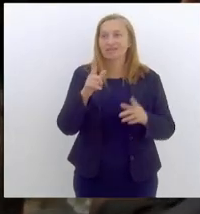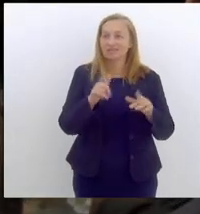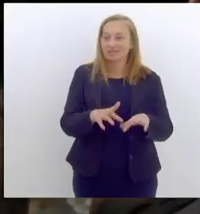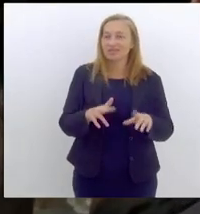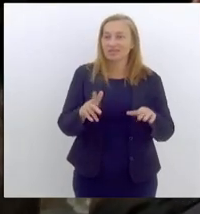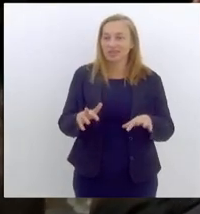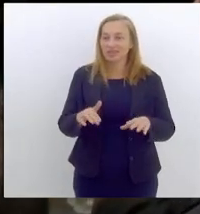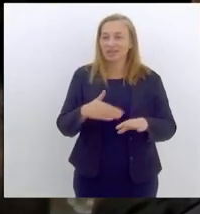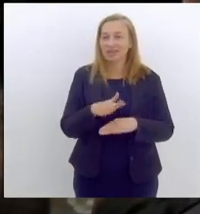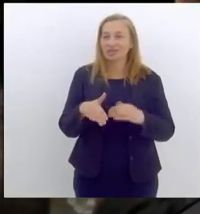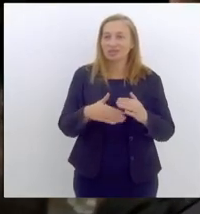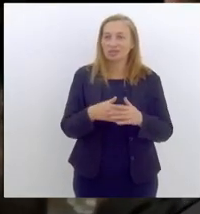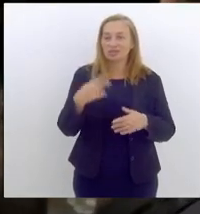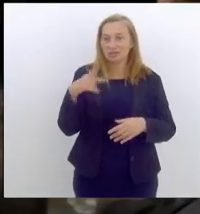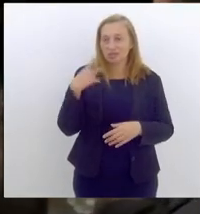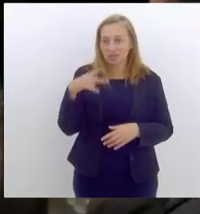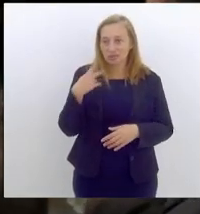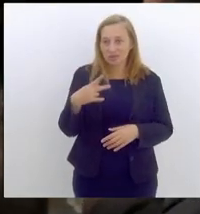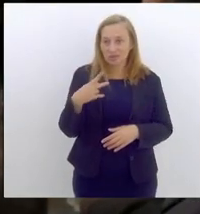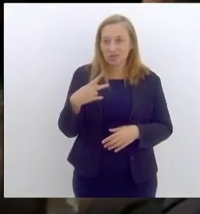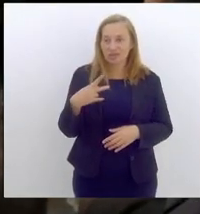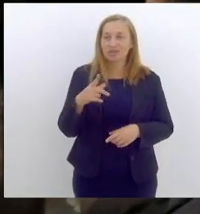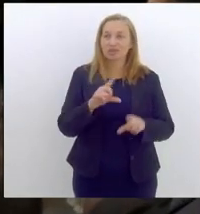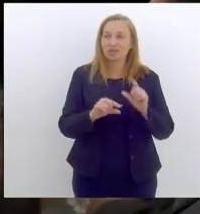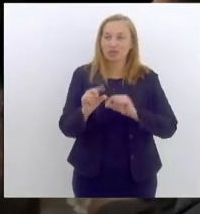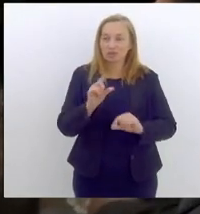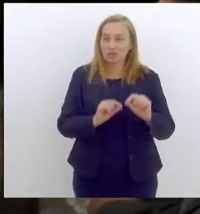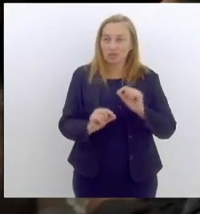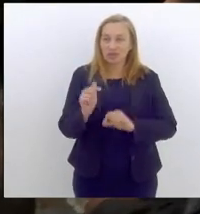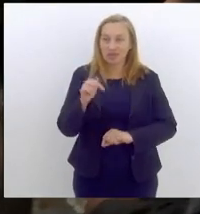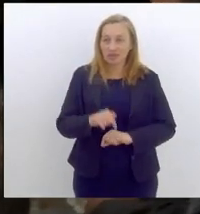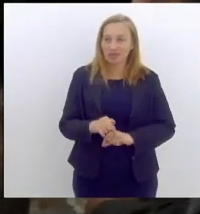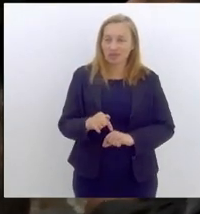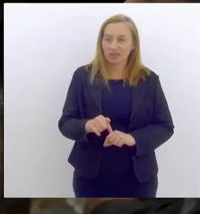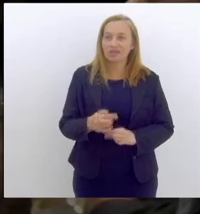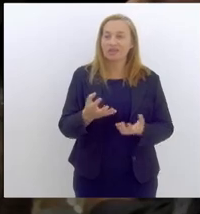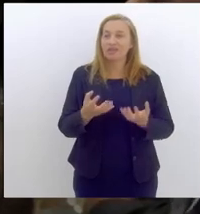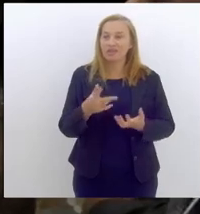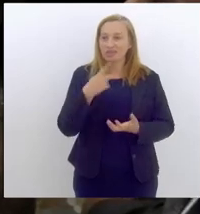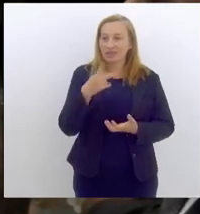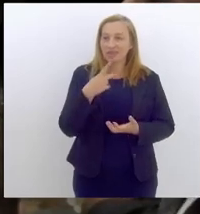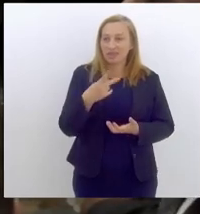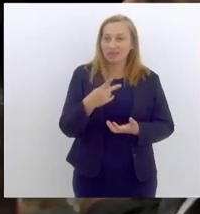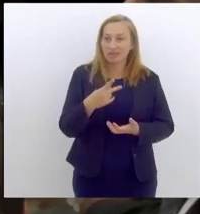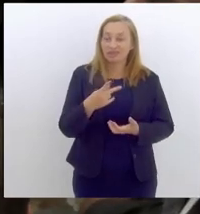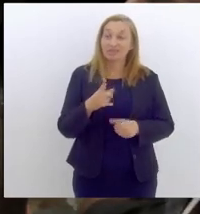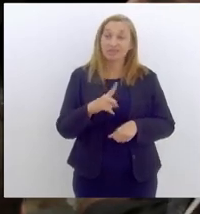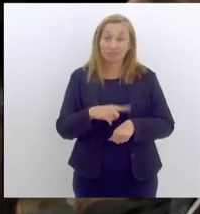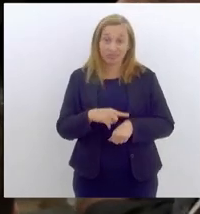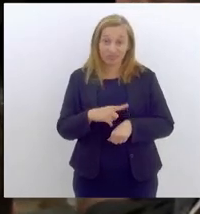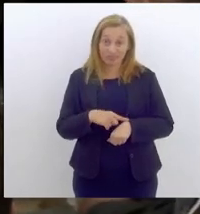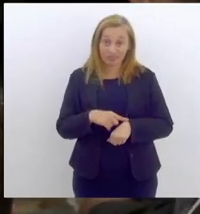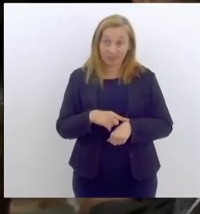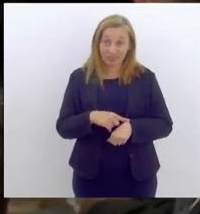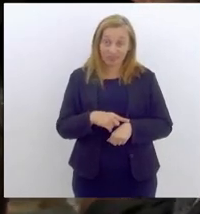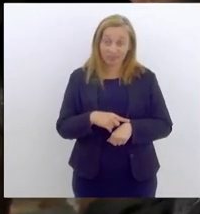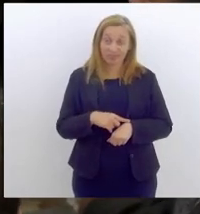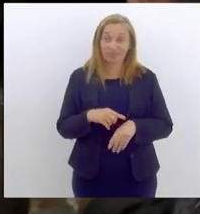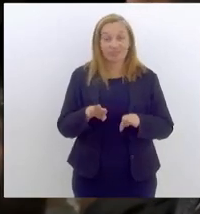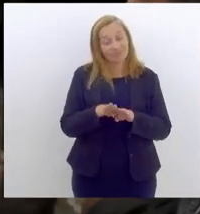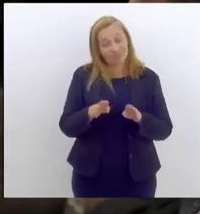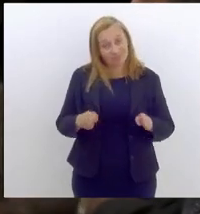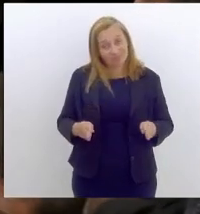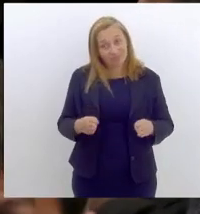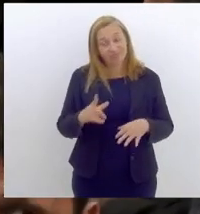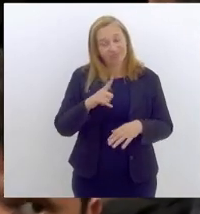a todas as políticas e a todas as decisões tomadas aqui. Quero dizer que, nesse momento dessa conjuntura, essa mesa tem